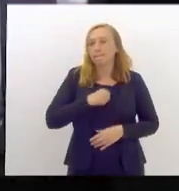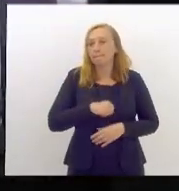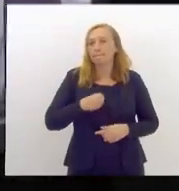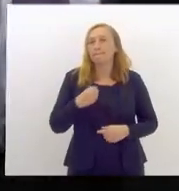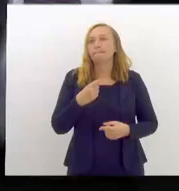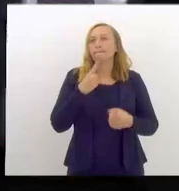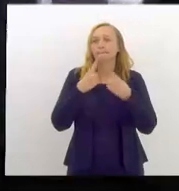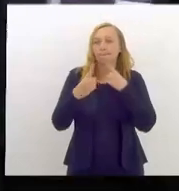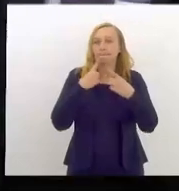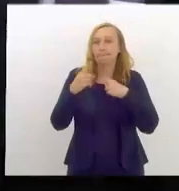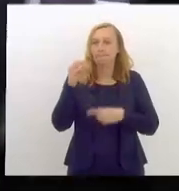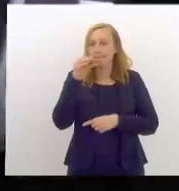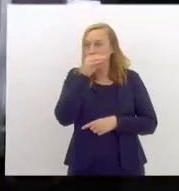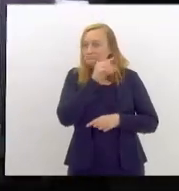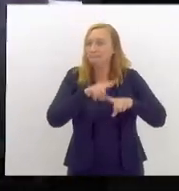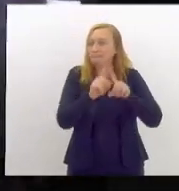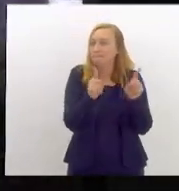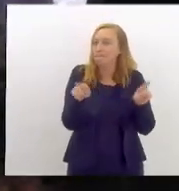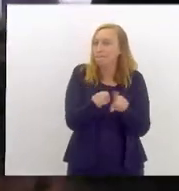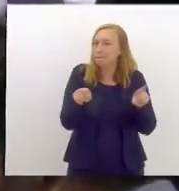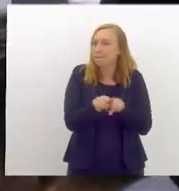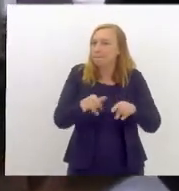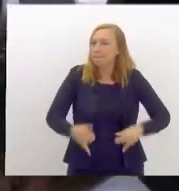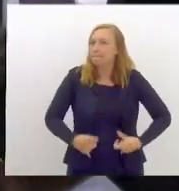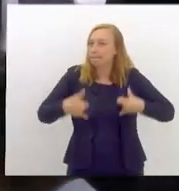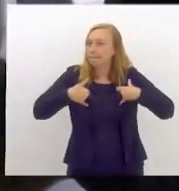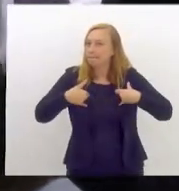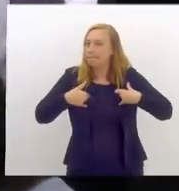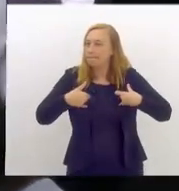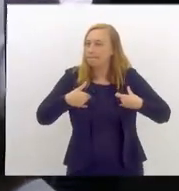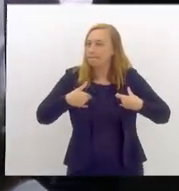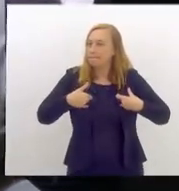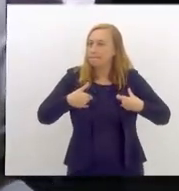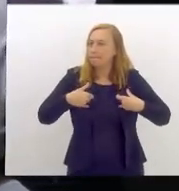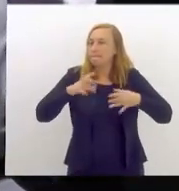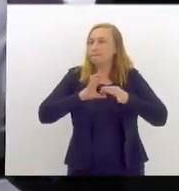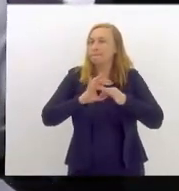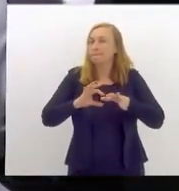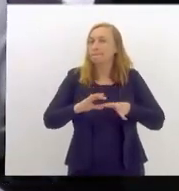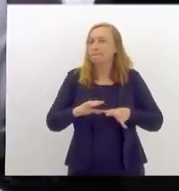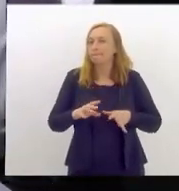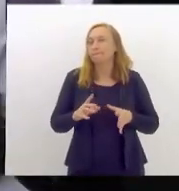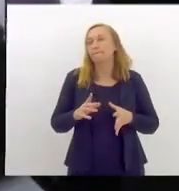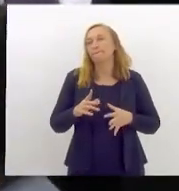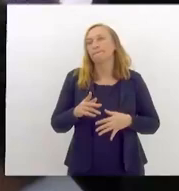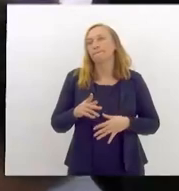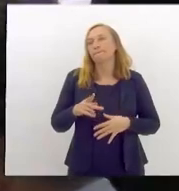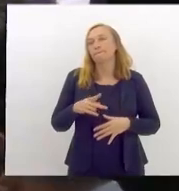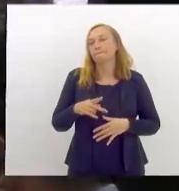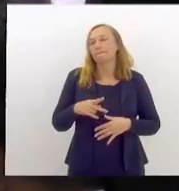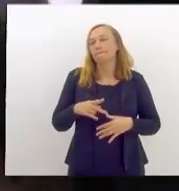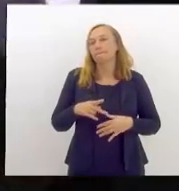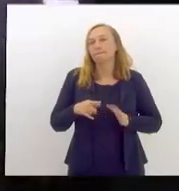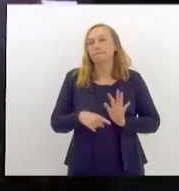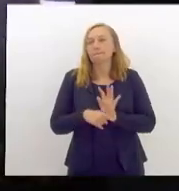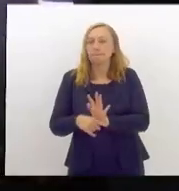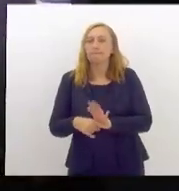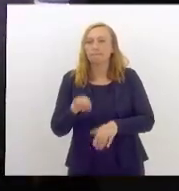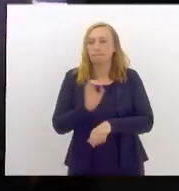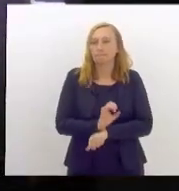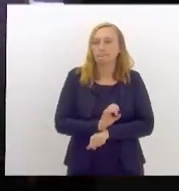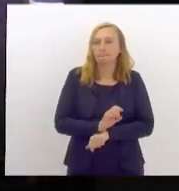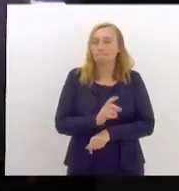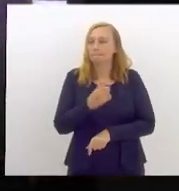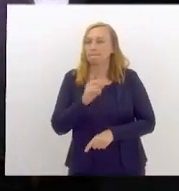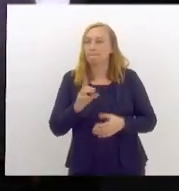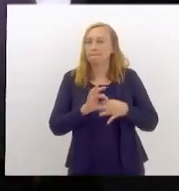acalorados Mas também de orgulho de sensação que deixa um pouco da minha contribuição no estado não